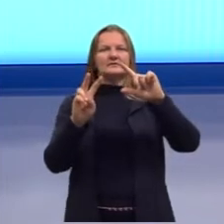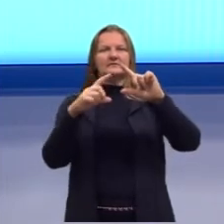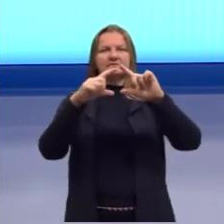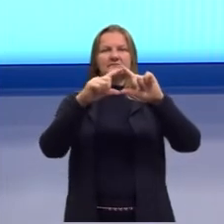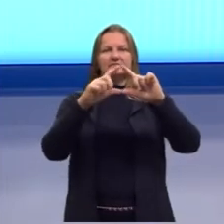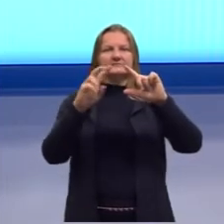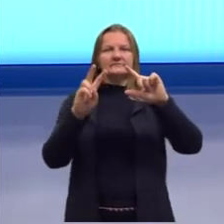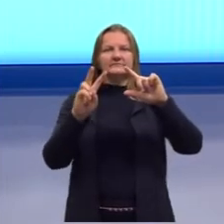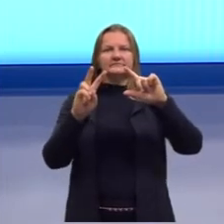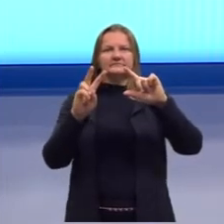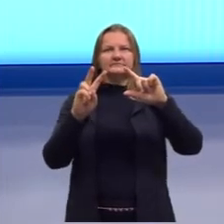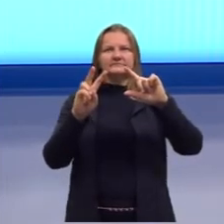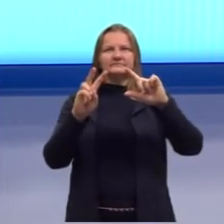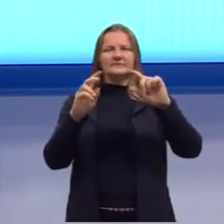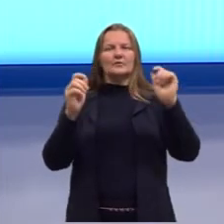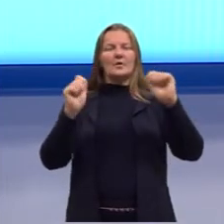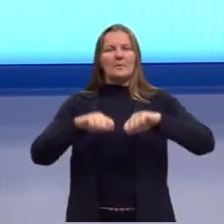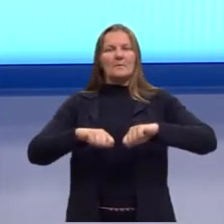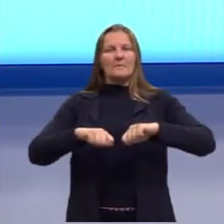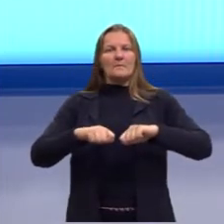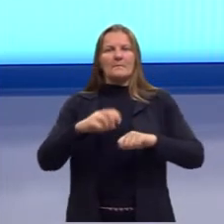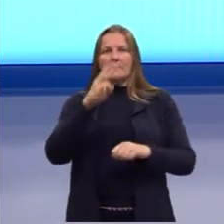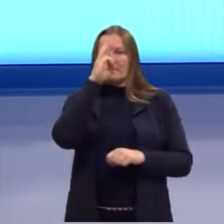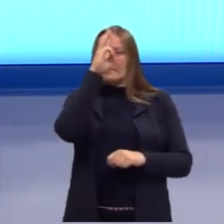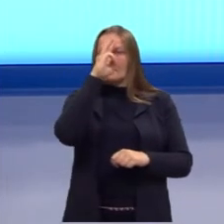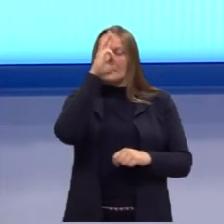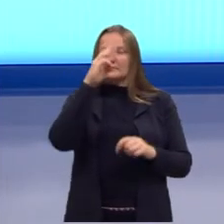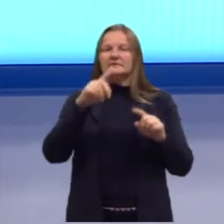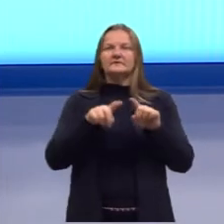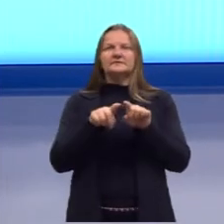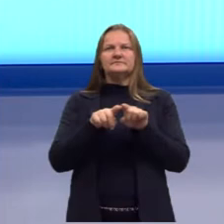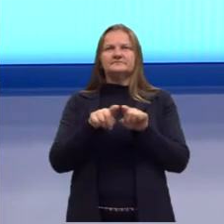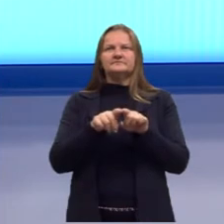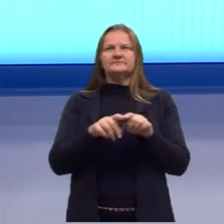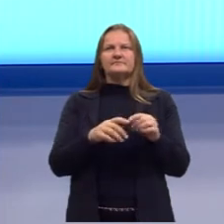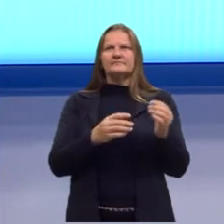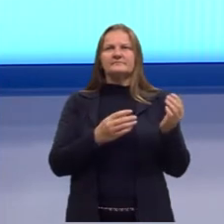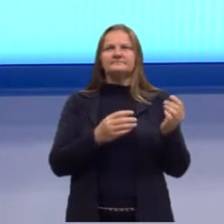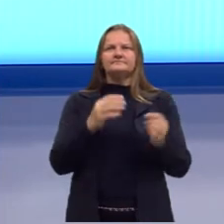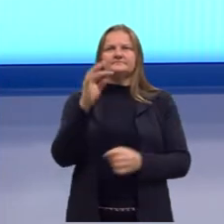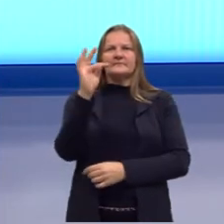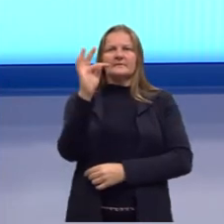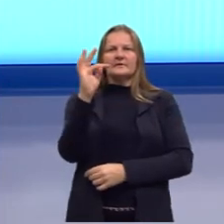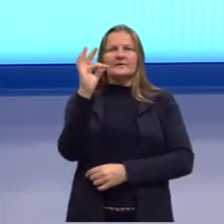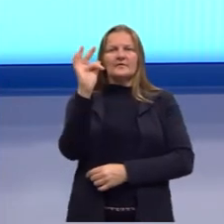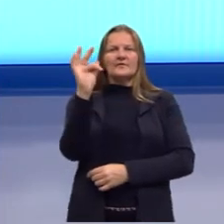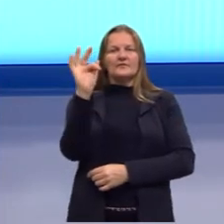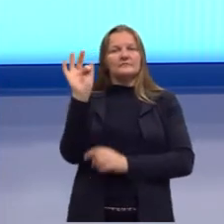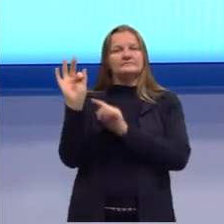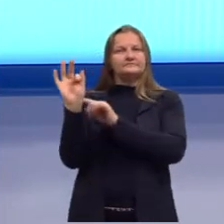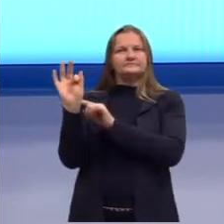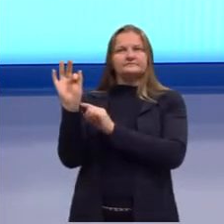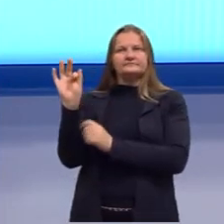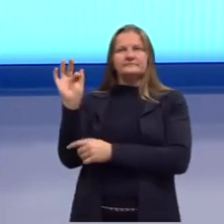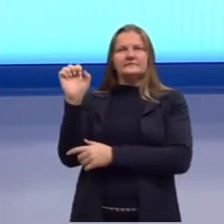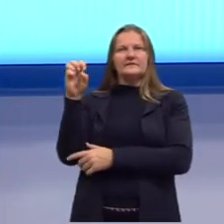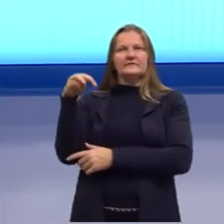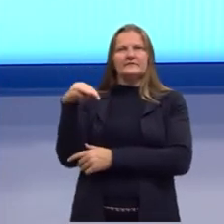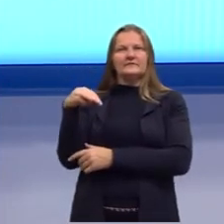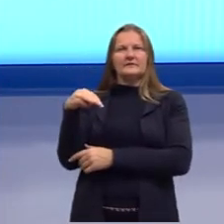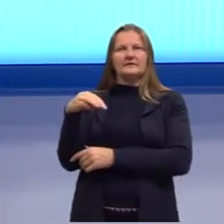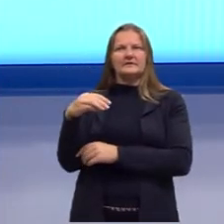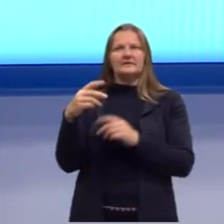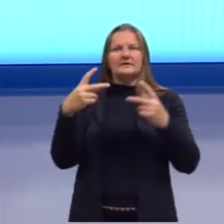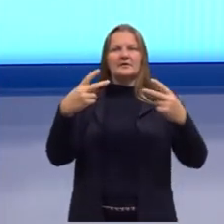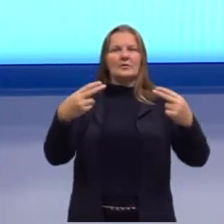que é o símbolo de potencial elétrico de tensão agora a gente tem o fem vejam que é tudo igual eu coloquei tudo